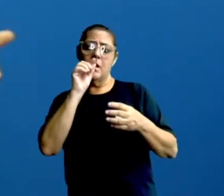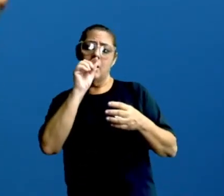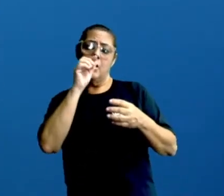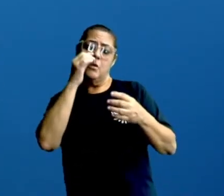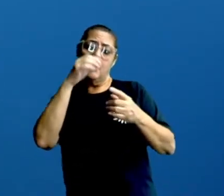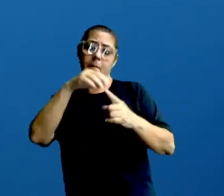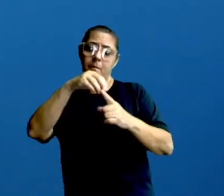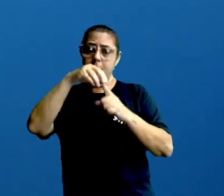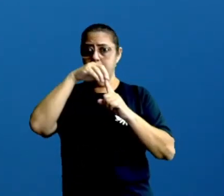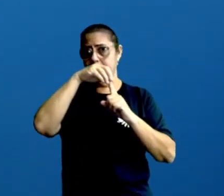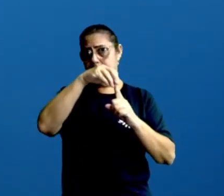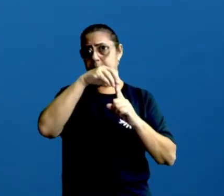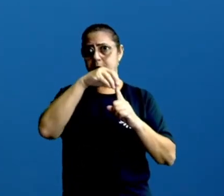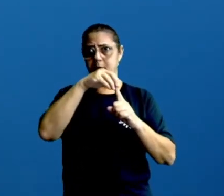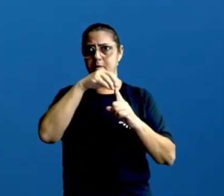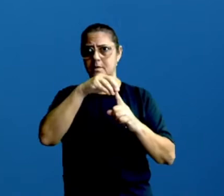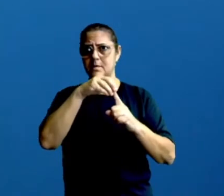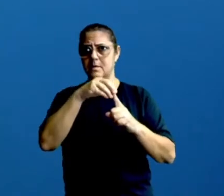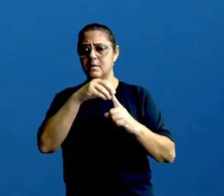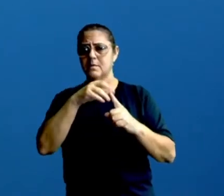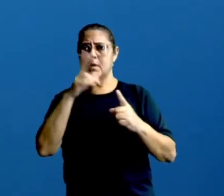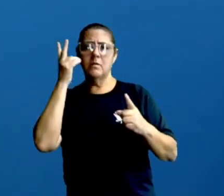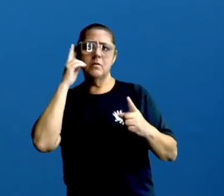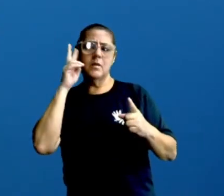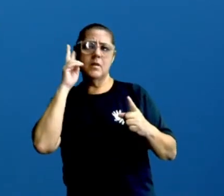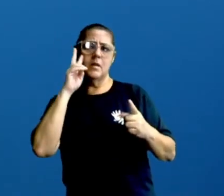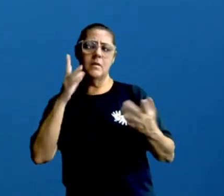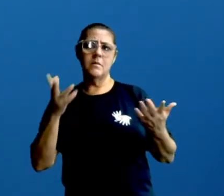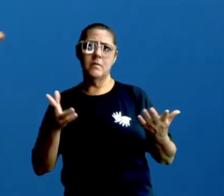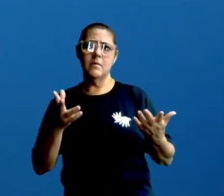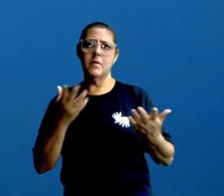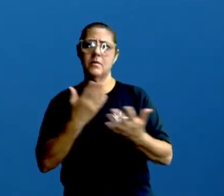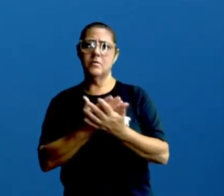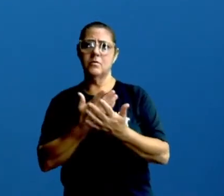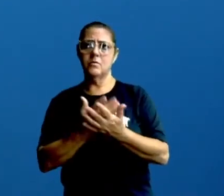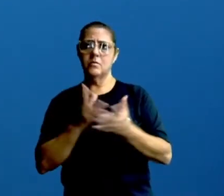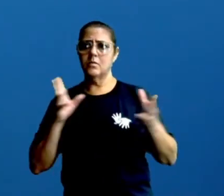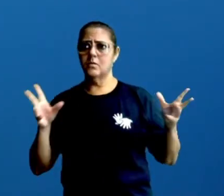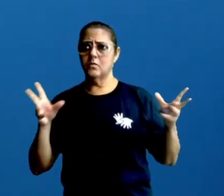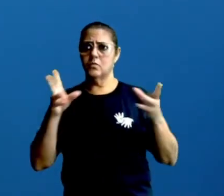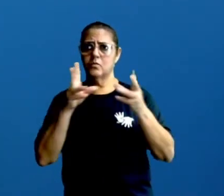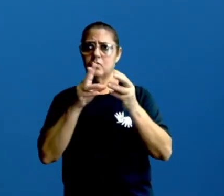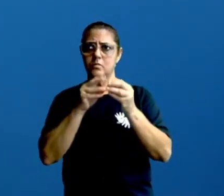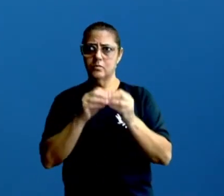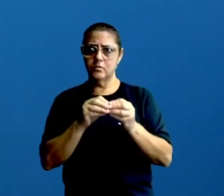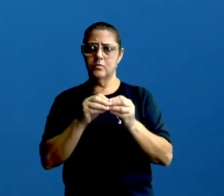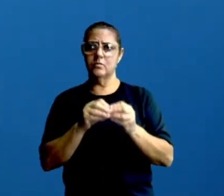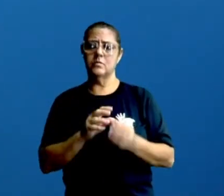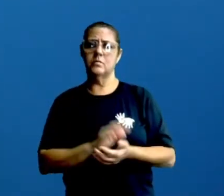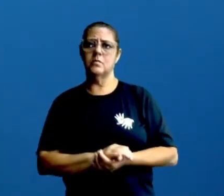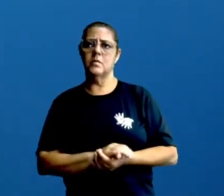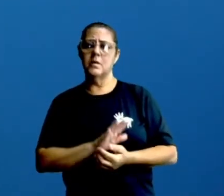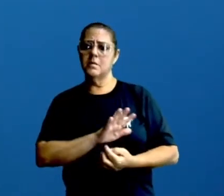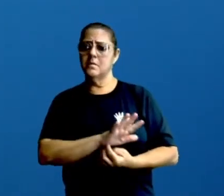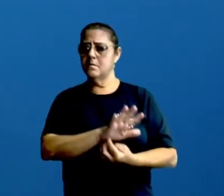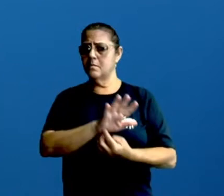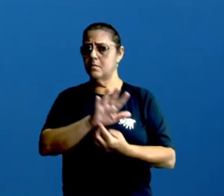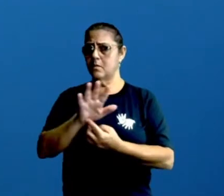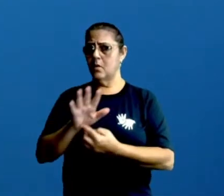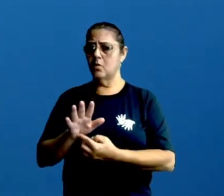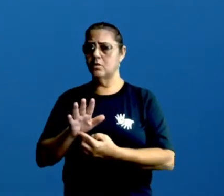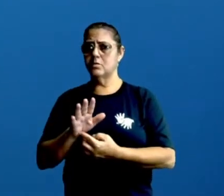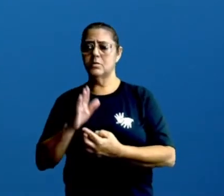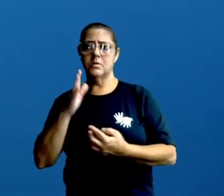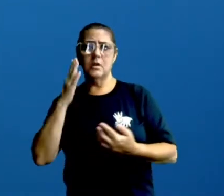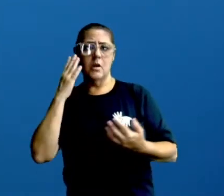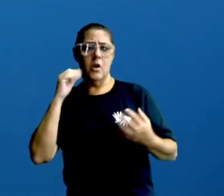pontos, porque até fica uma forma da gente revisar esses conteúdos que apontam sobre a rica e